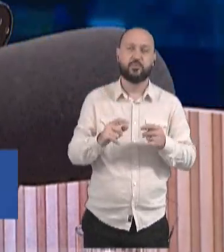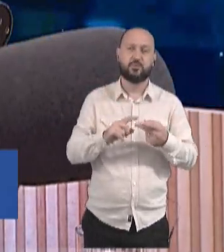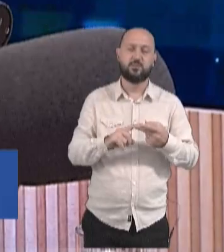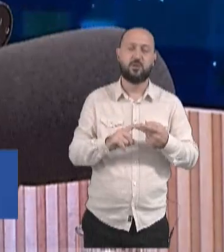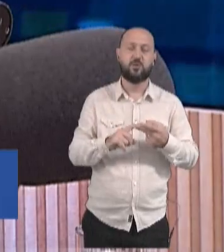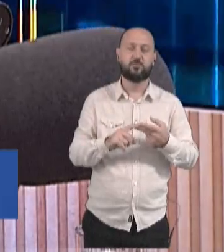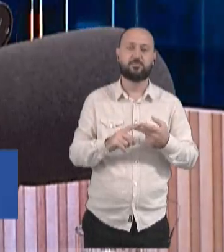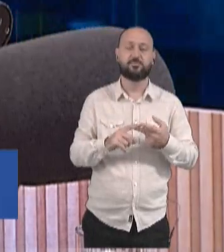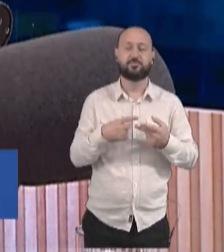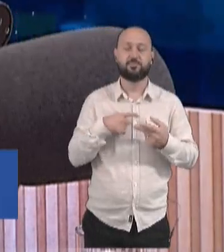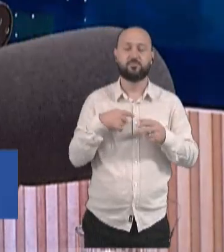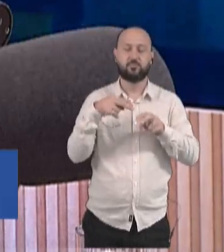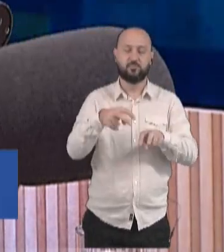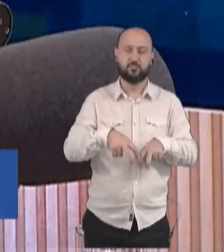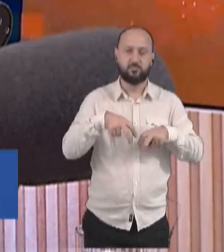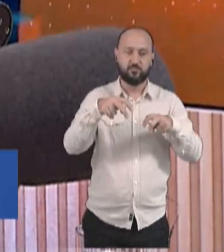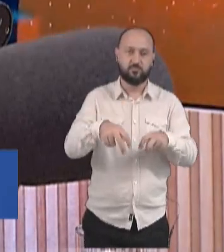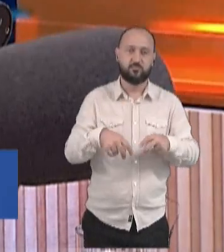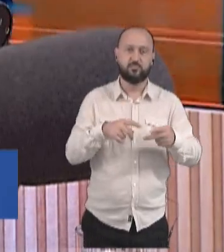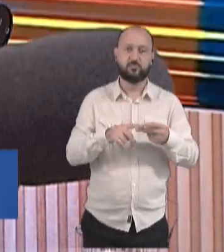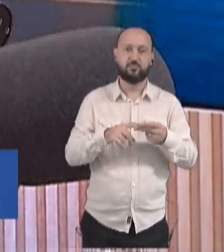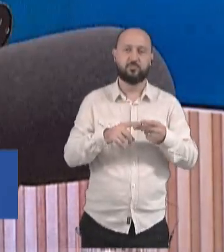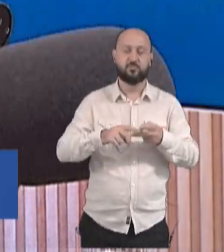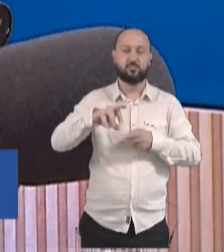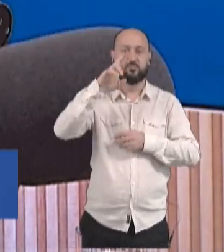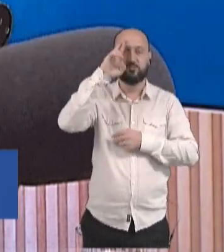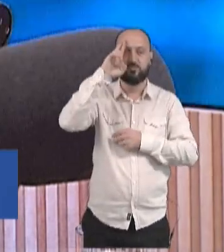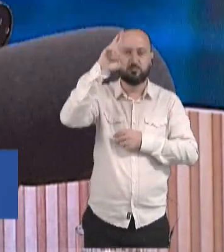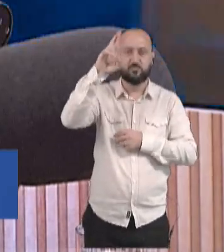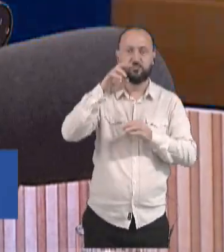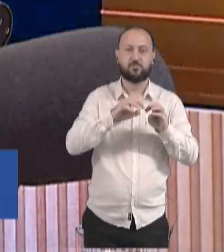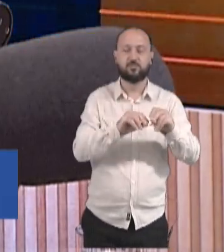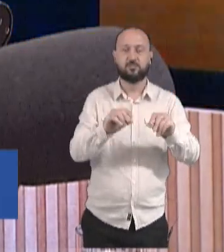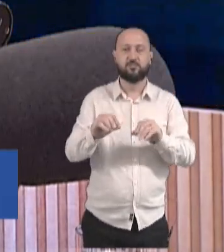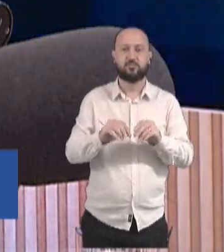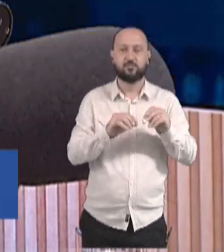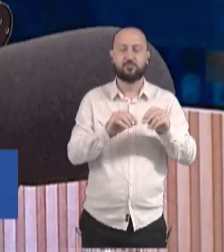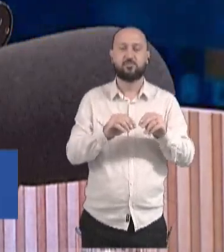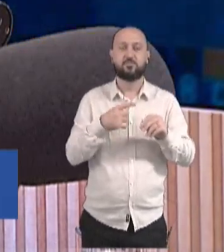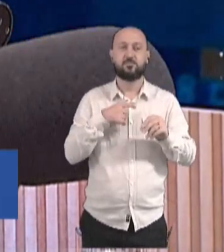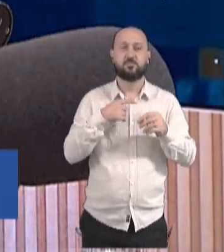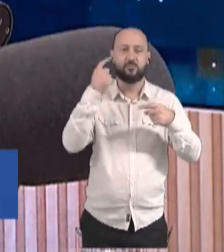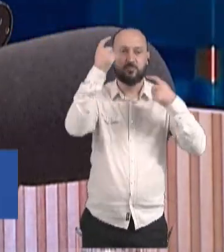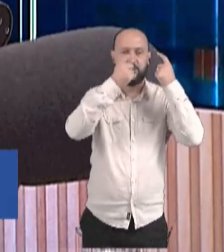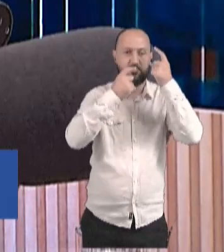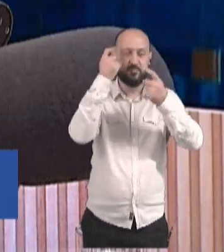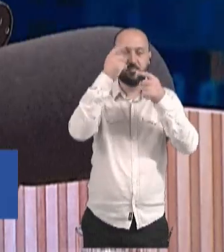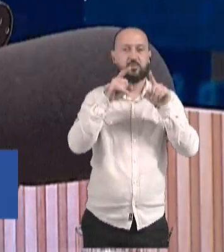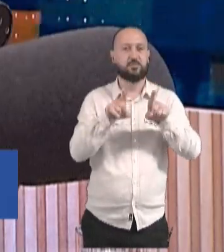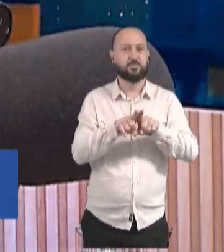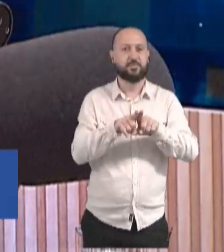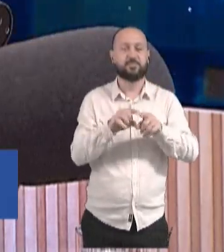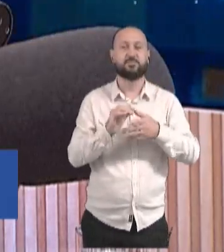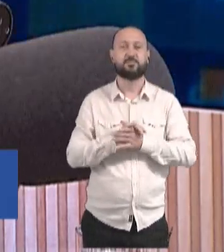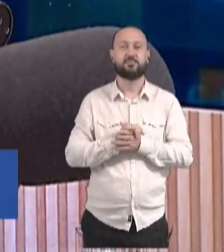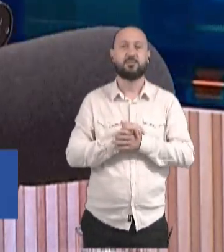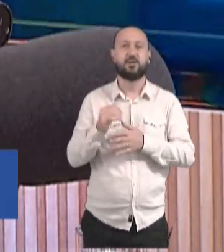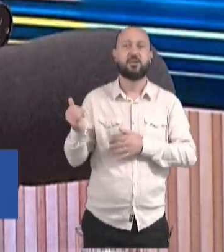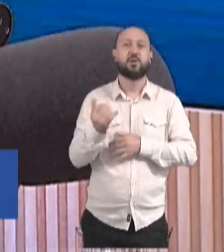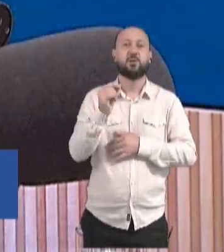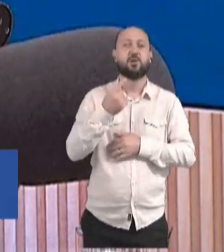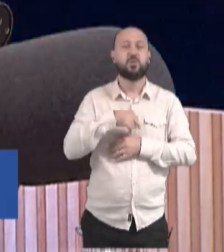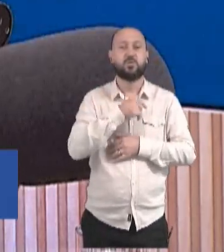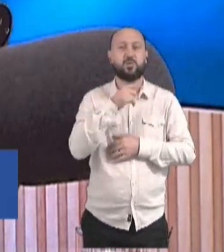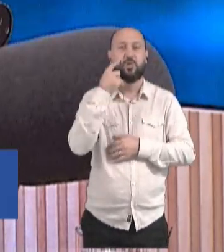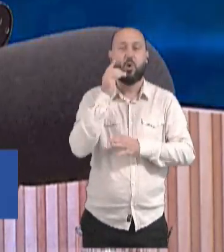como os agricultores, donos de terras, estão preocupados com isso também. Né? Então, é